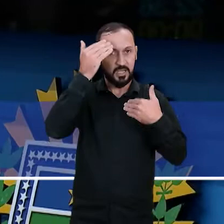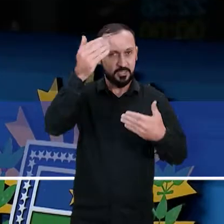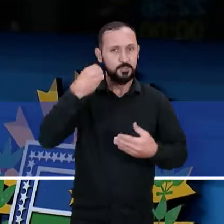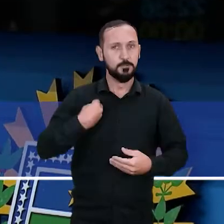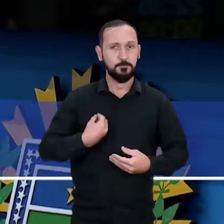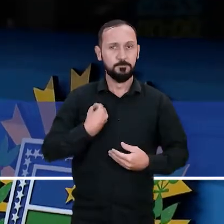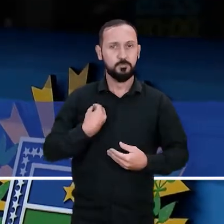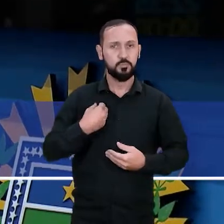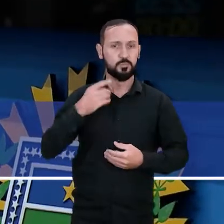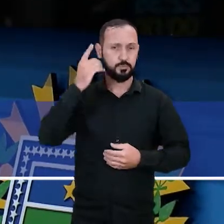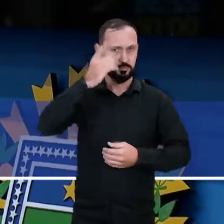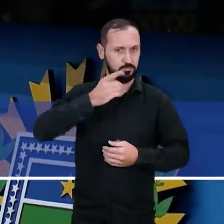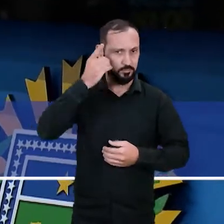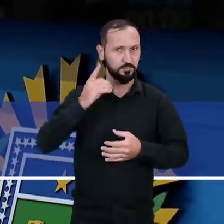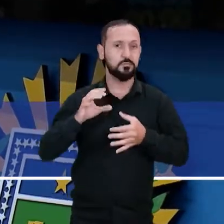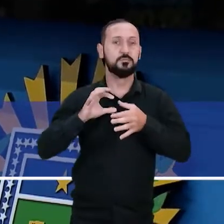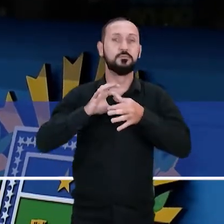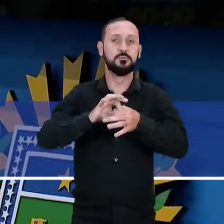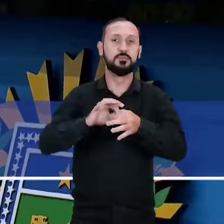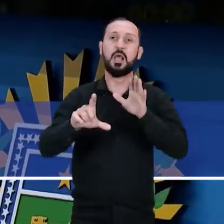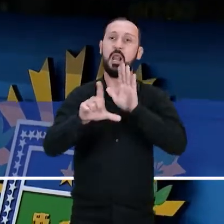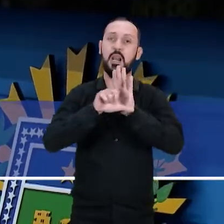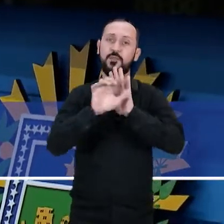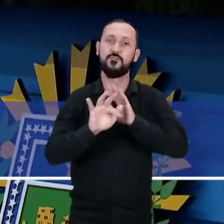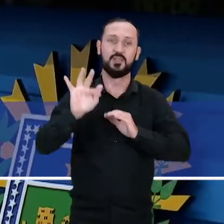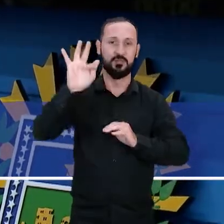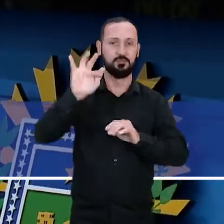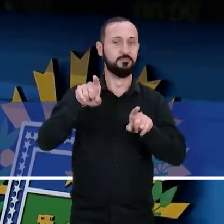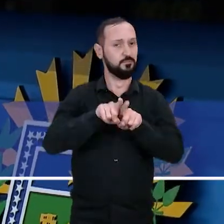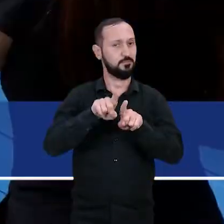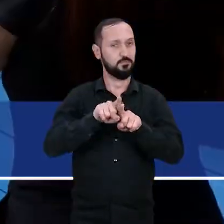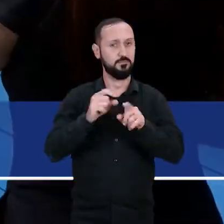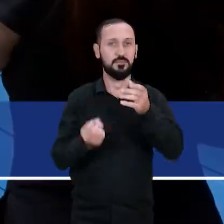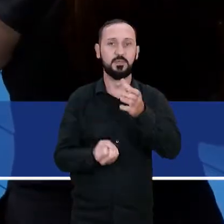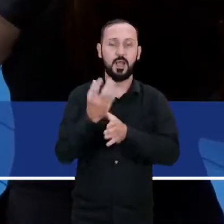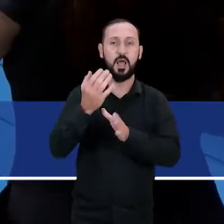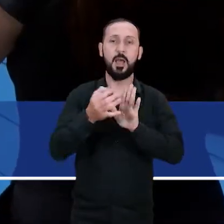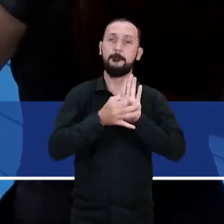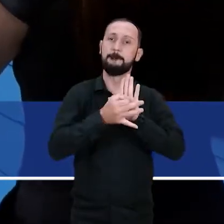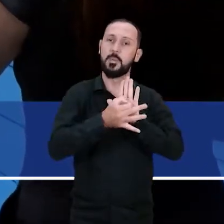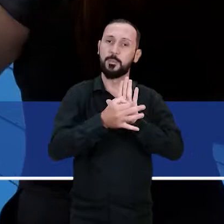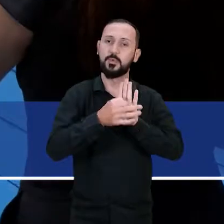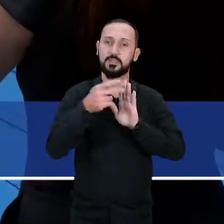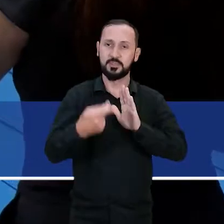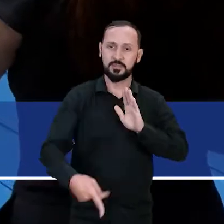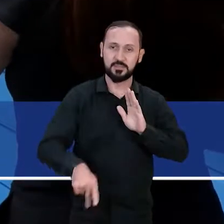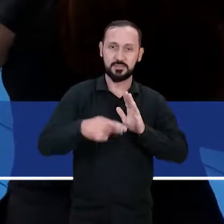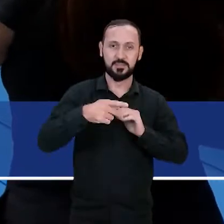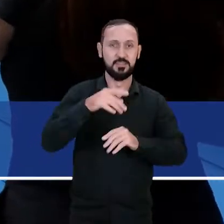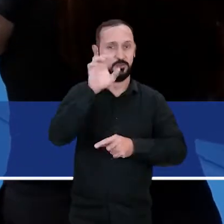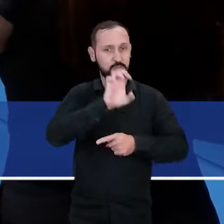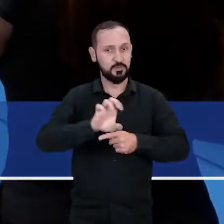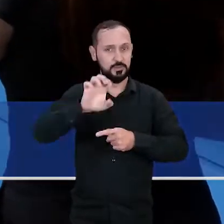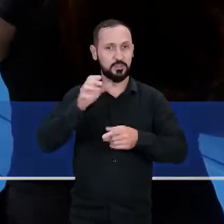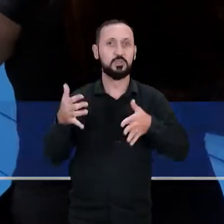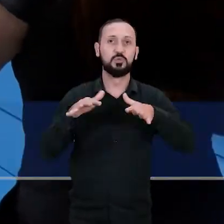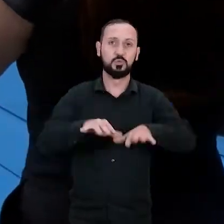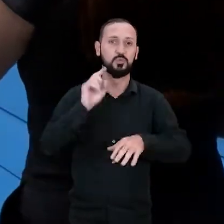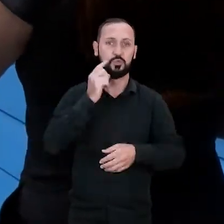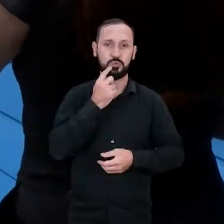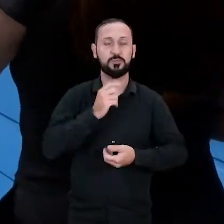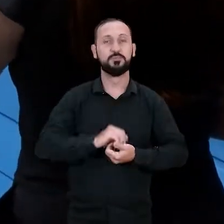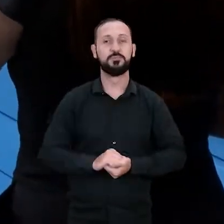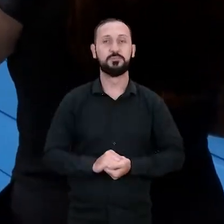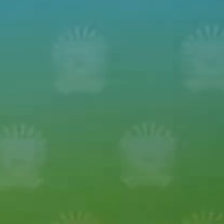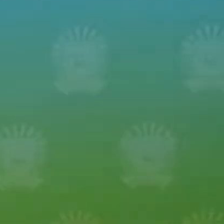Ele agradeceu o envolvimento dos parlamentares em se fazer cumprir leis federais e também elaborar propostas estaduais visando a inclusão